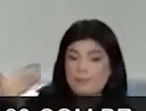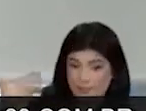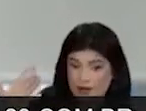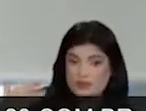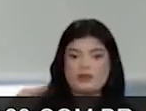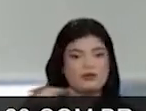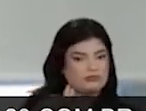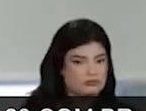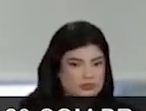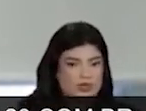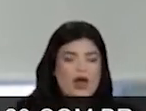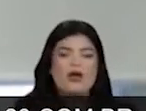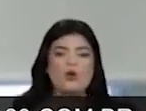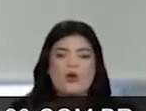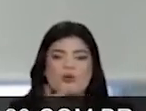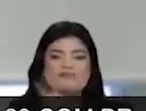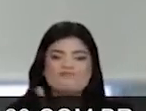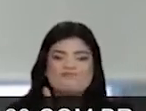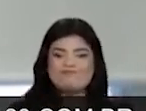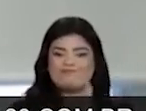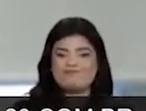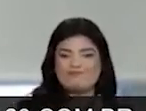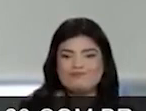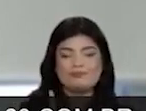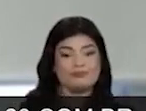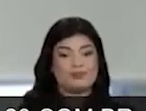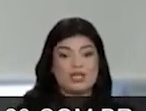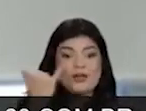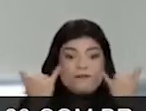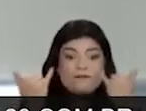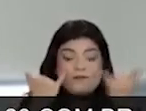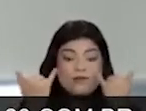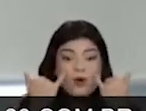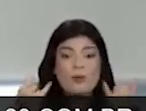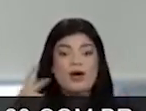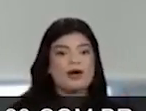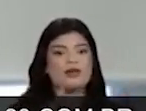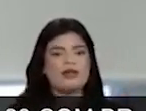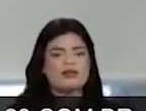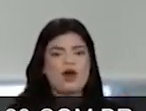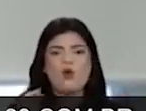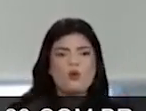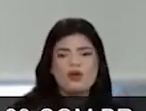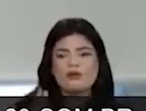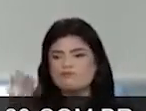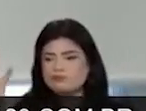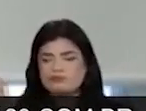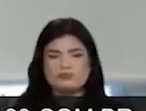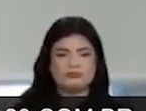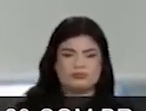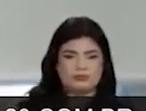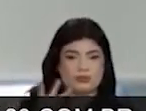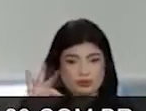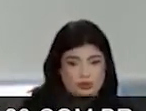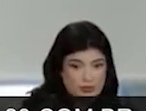né? E ele consegue obter algumas informações sobre o que ocorreu aí com os casos de dengue